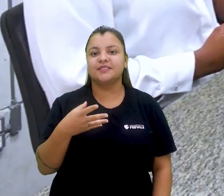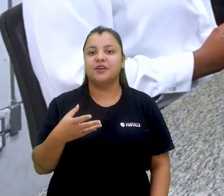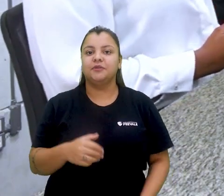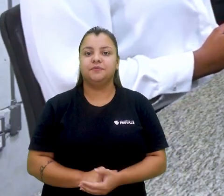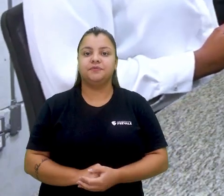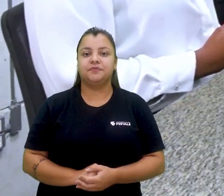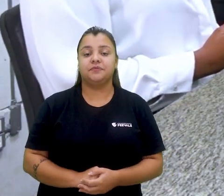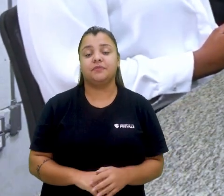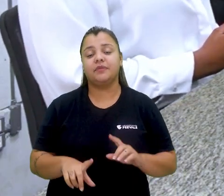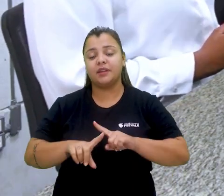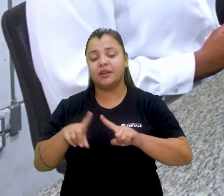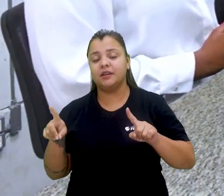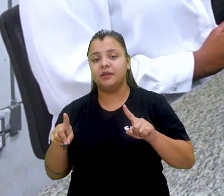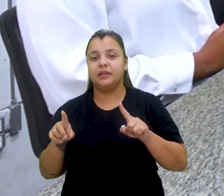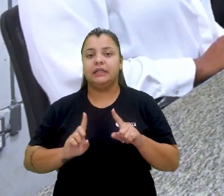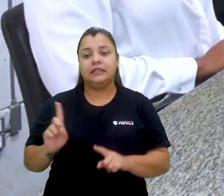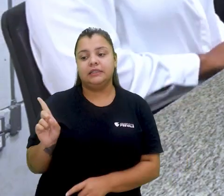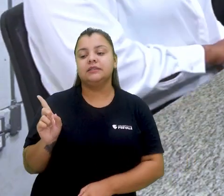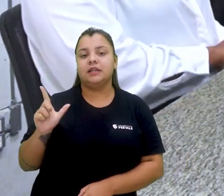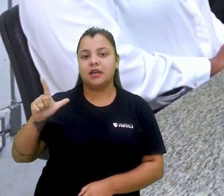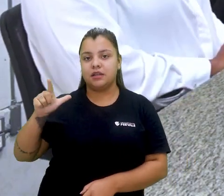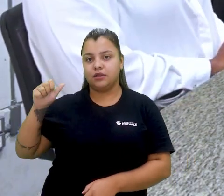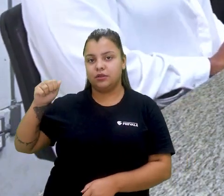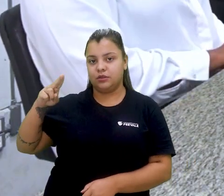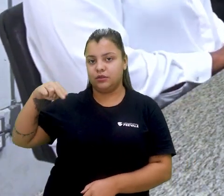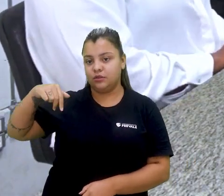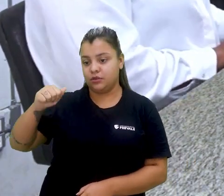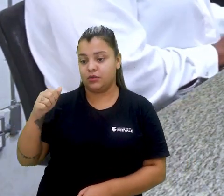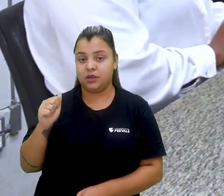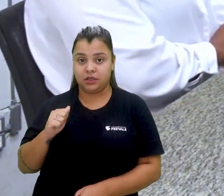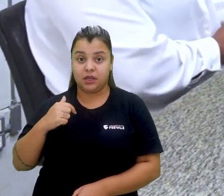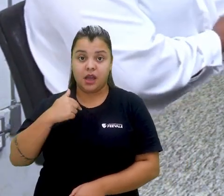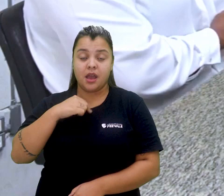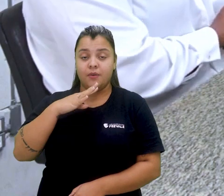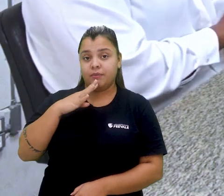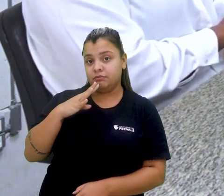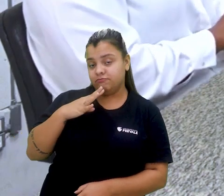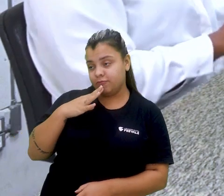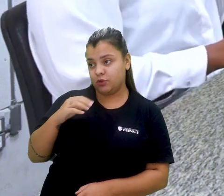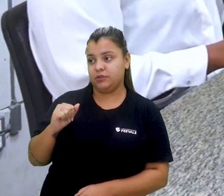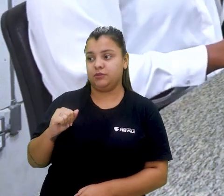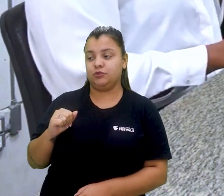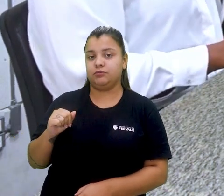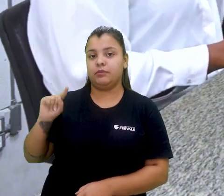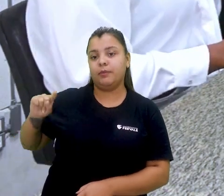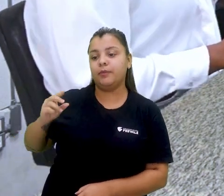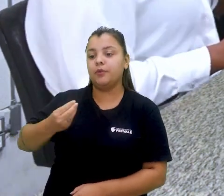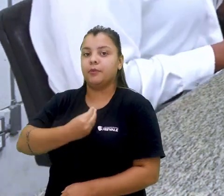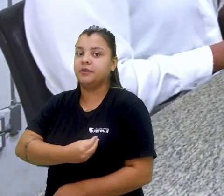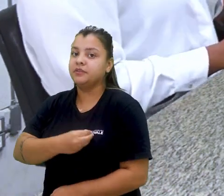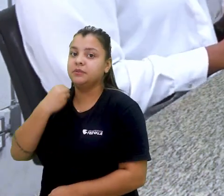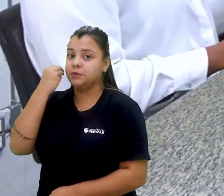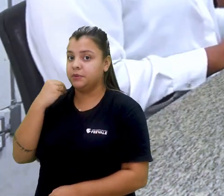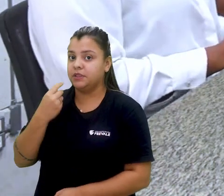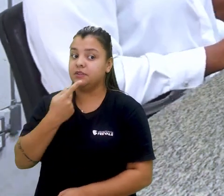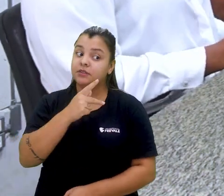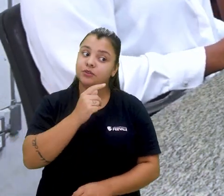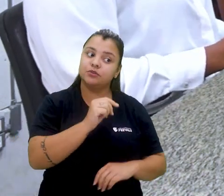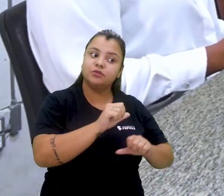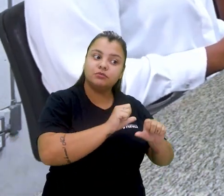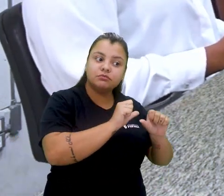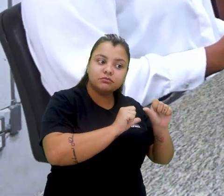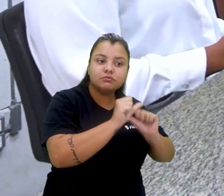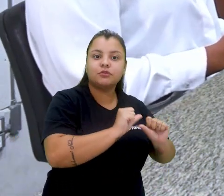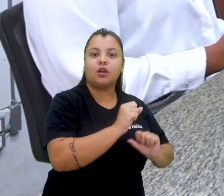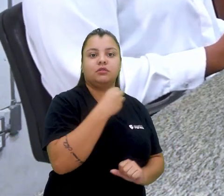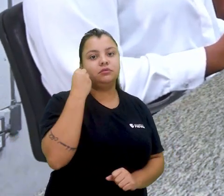mas aí é que tá né a a Luana A Luana é uma uma pessoa que eu conheço por um viés e tu conhece ela por outro E hoje nós vamos poder